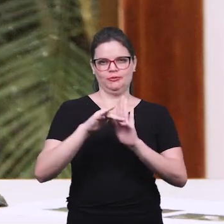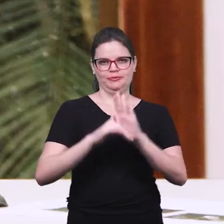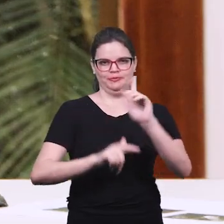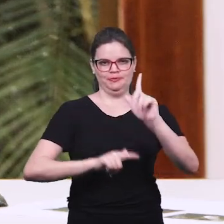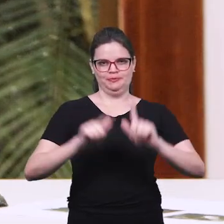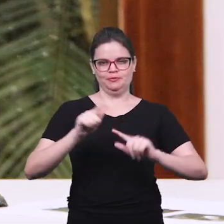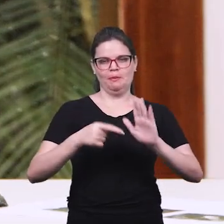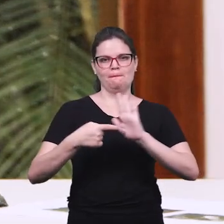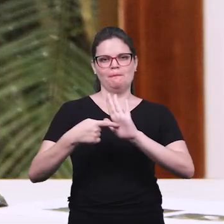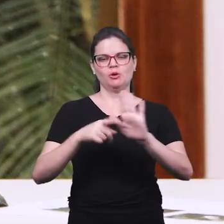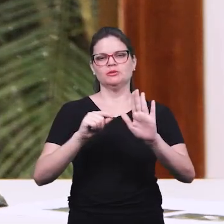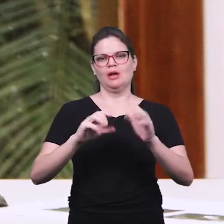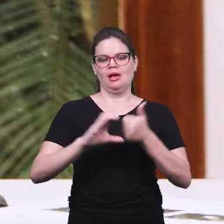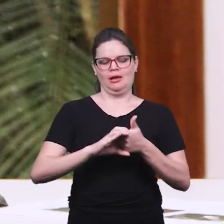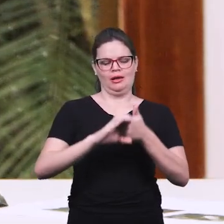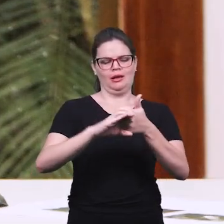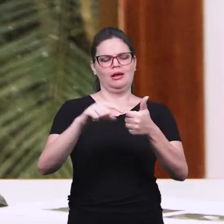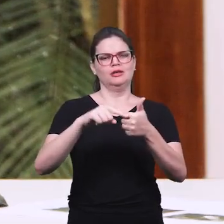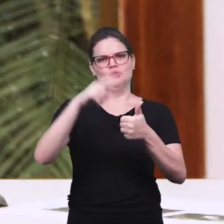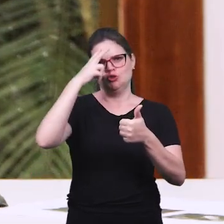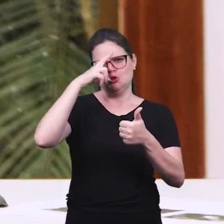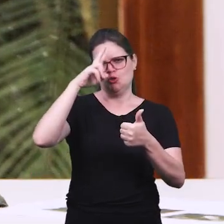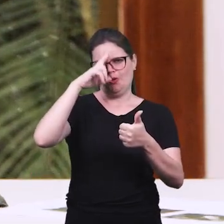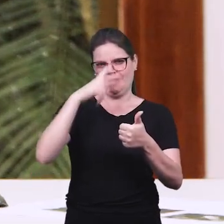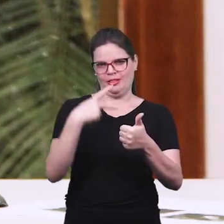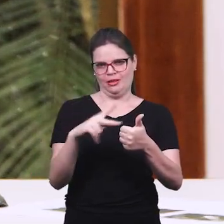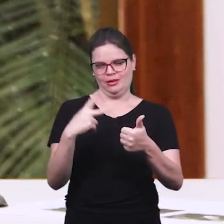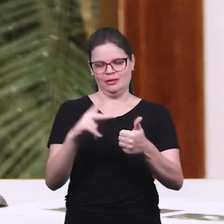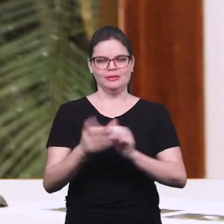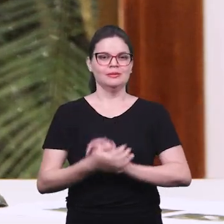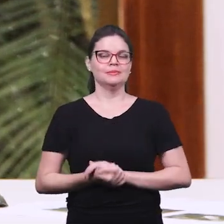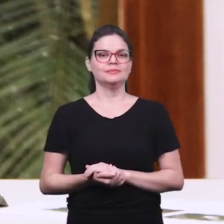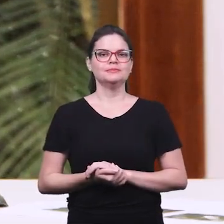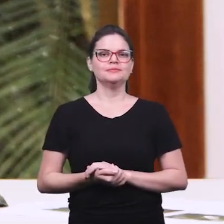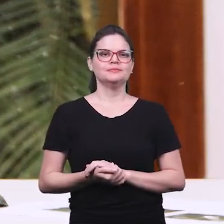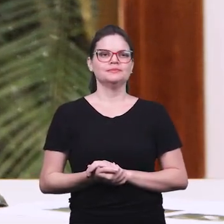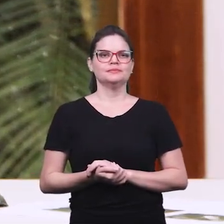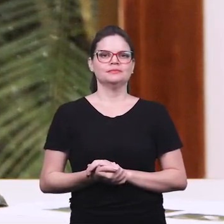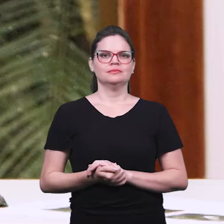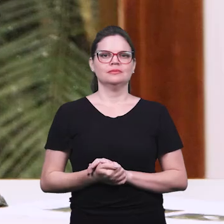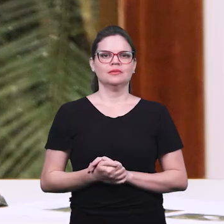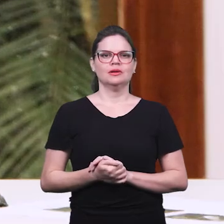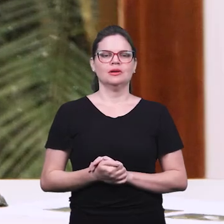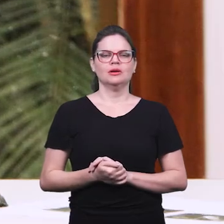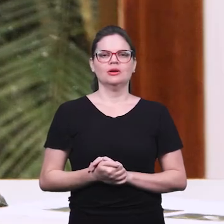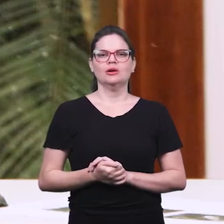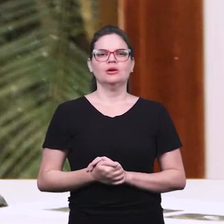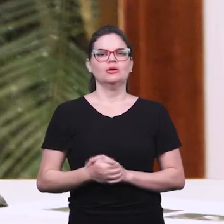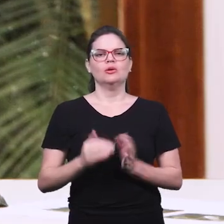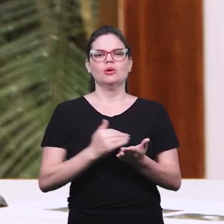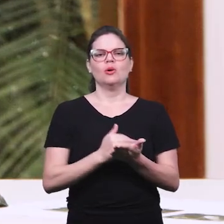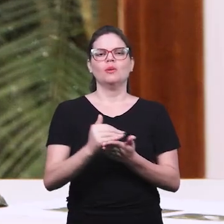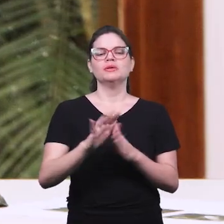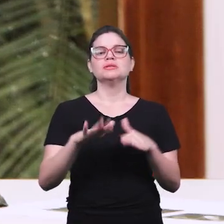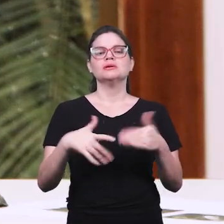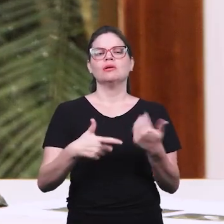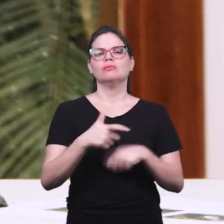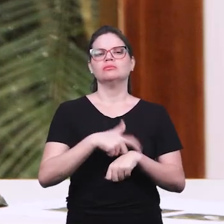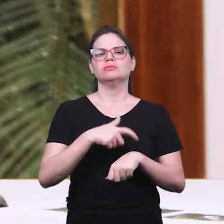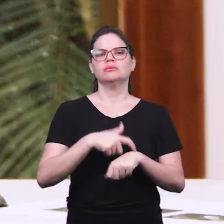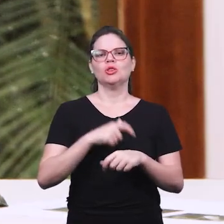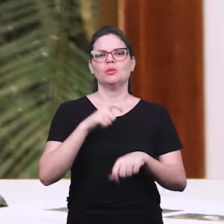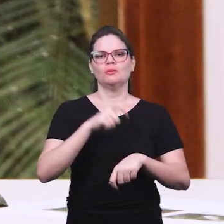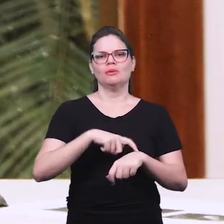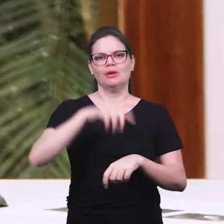a história do cristianismo, remonta desde a queda do homem. Nós vamos